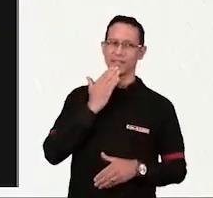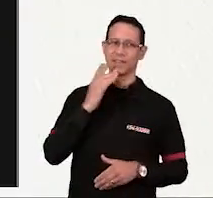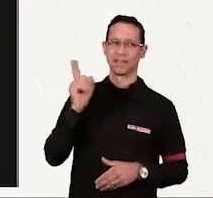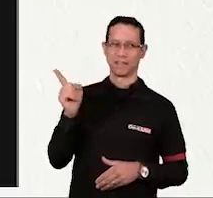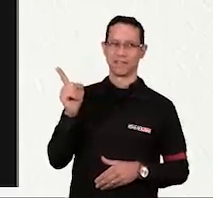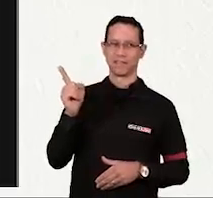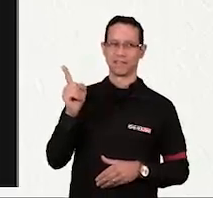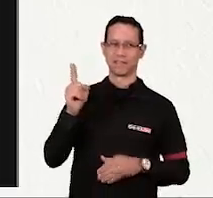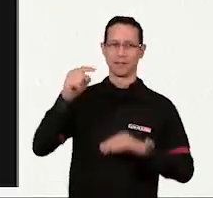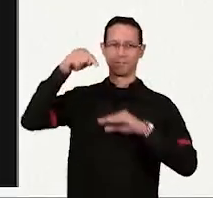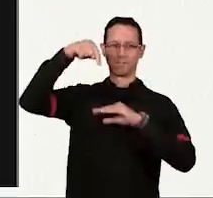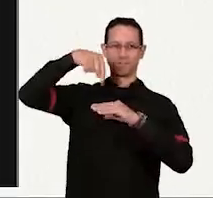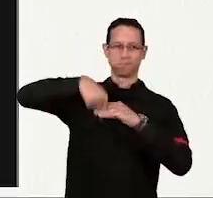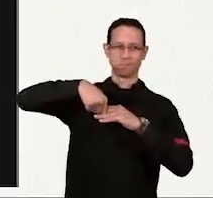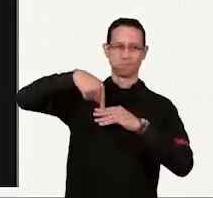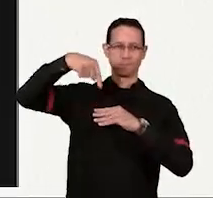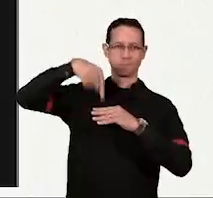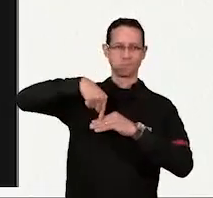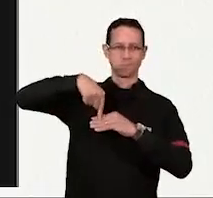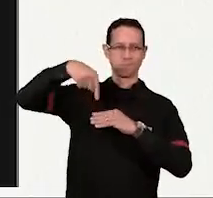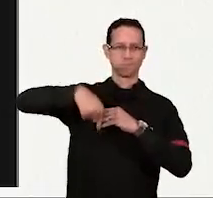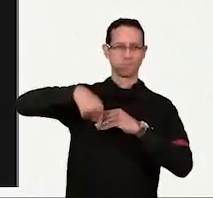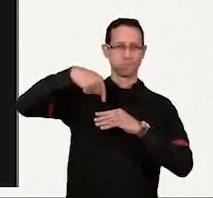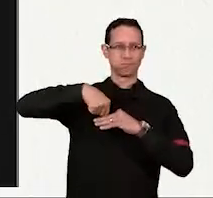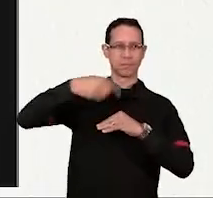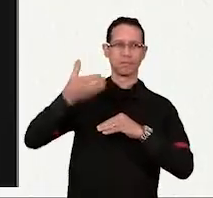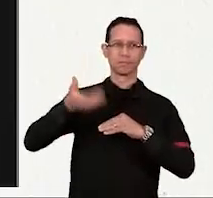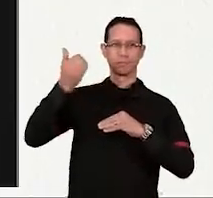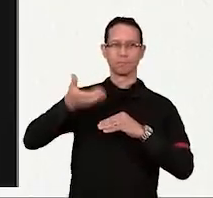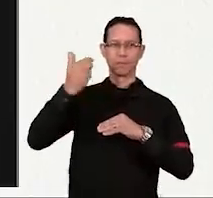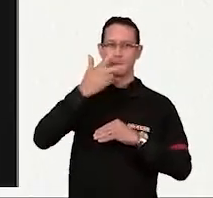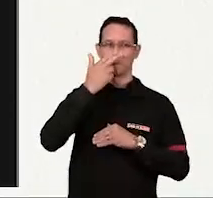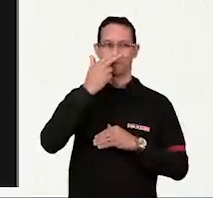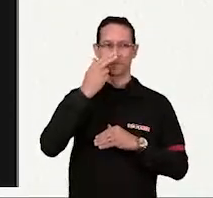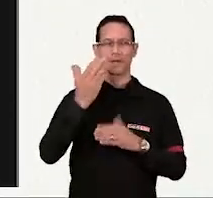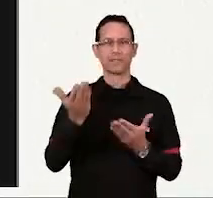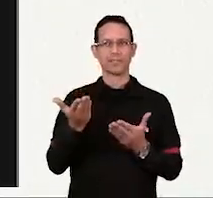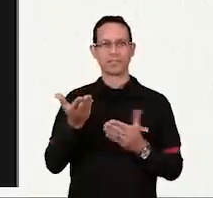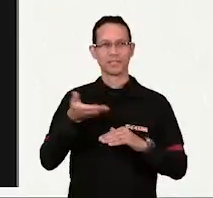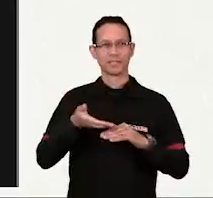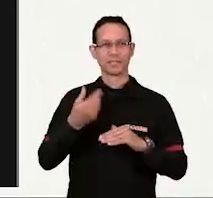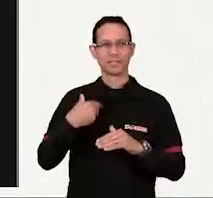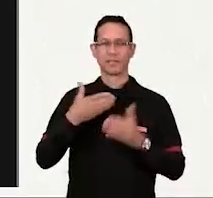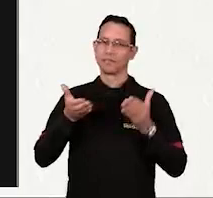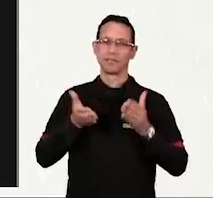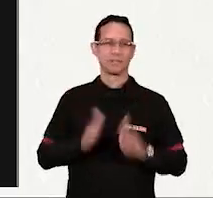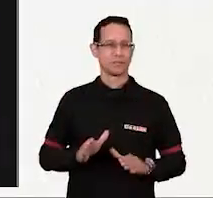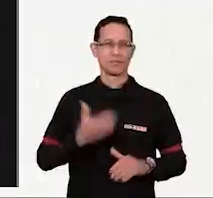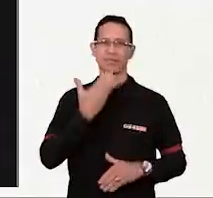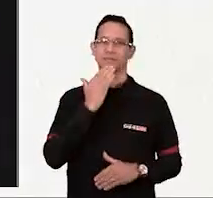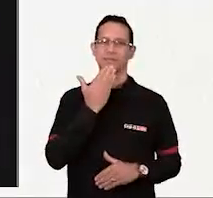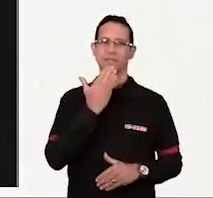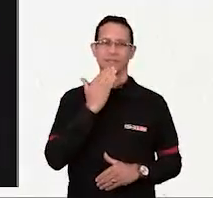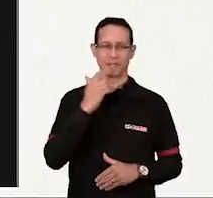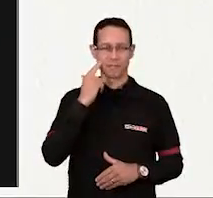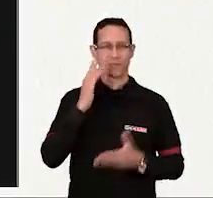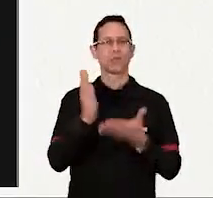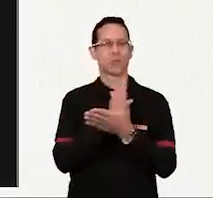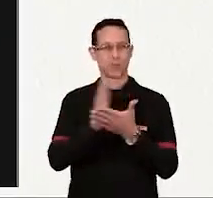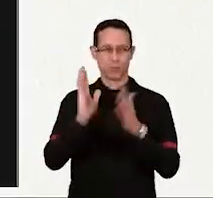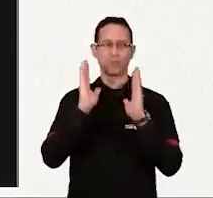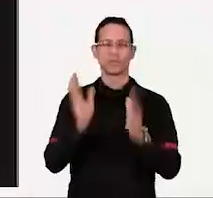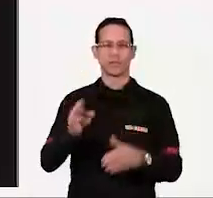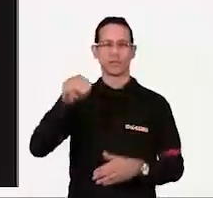um buraco na pars flácida, como se alguém estivesse sugando o tímpano dele para frente. Isso é má formação de filhote, eu já vi algumas vezes